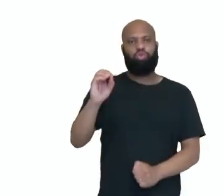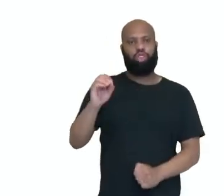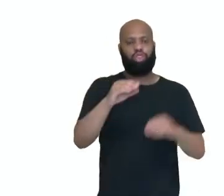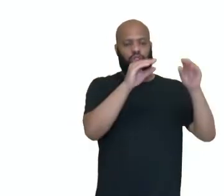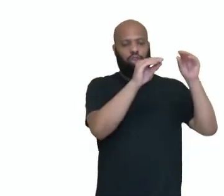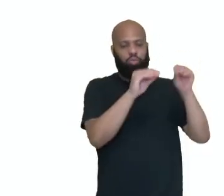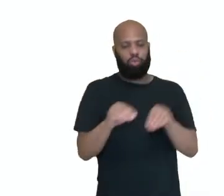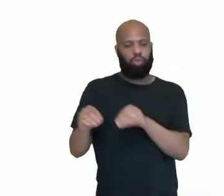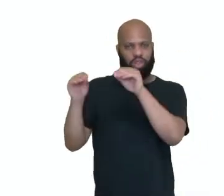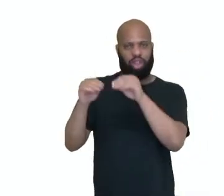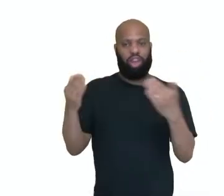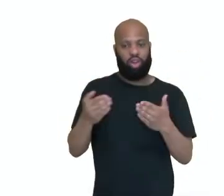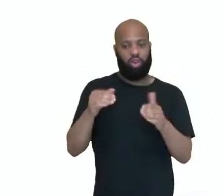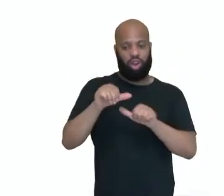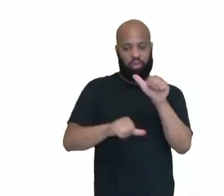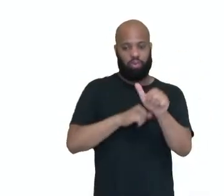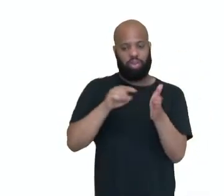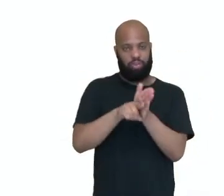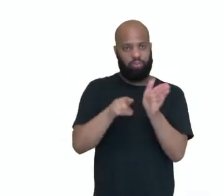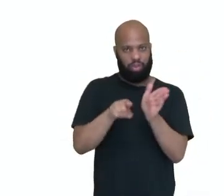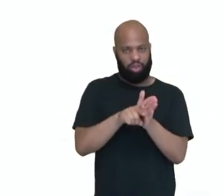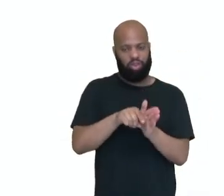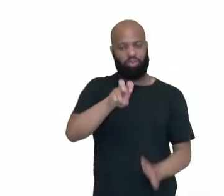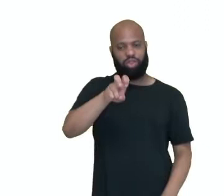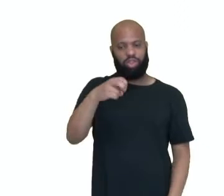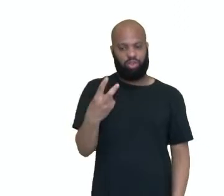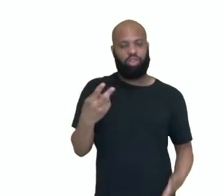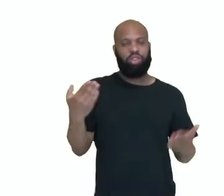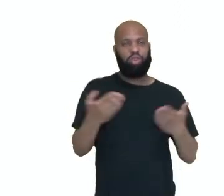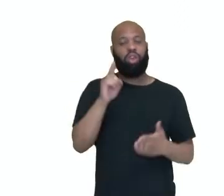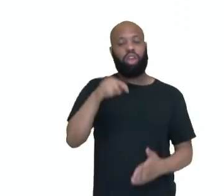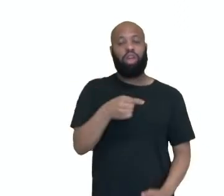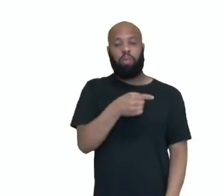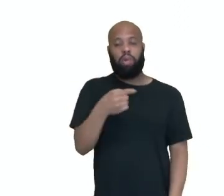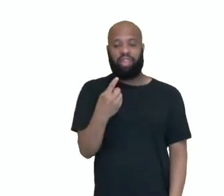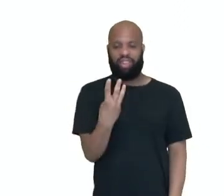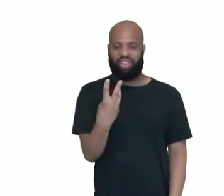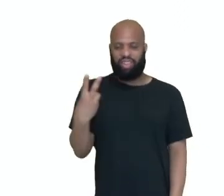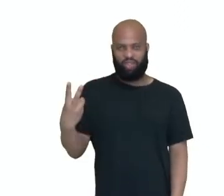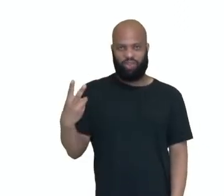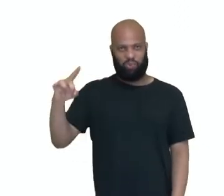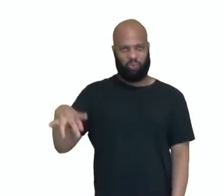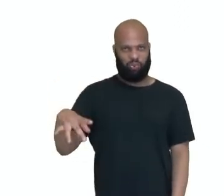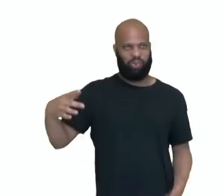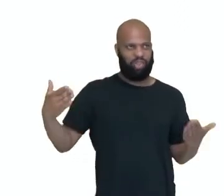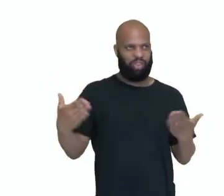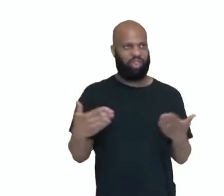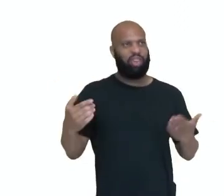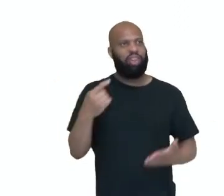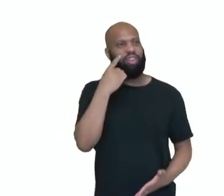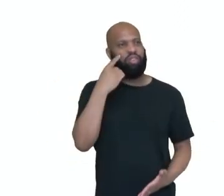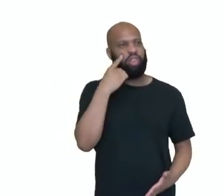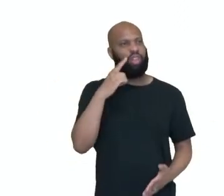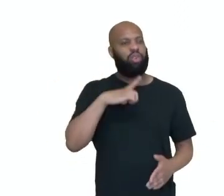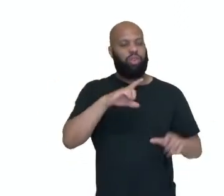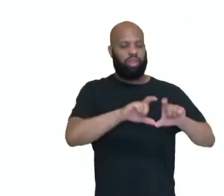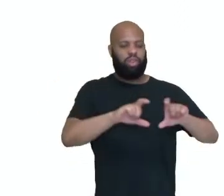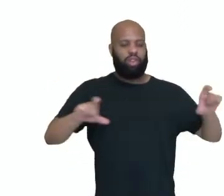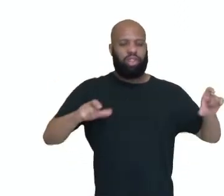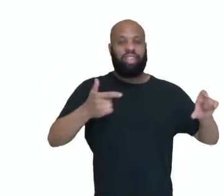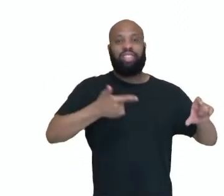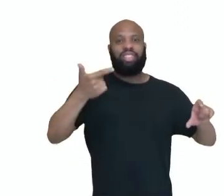outro lado, menos 52, e junto com o 20, menos 32. Olha aqui onde é que eu parei. Uma equação de segundo